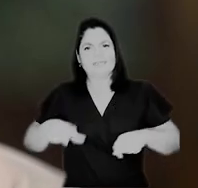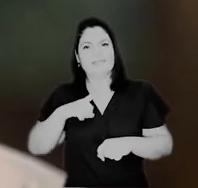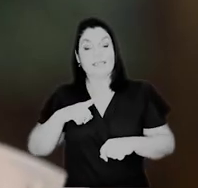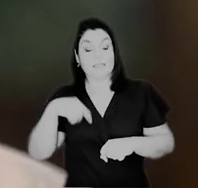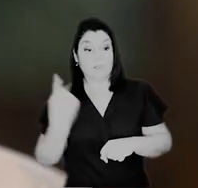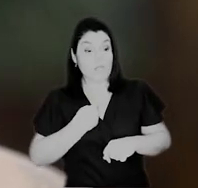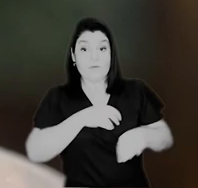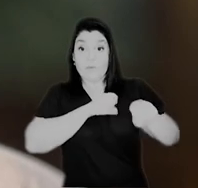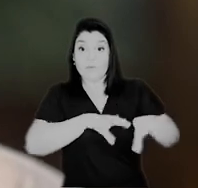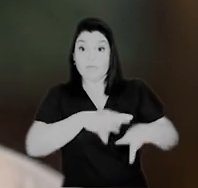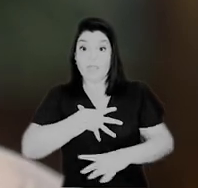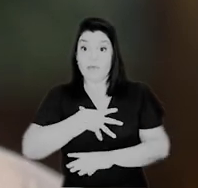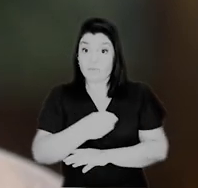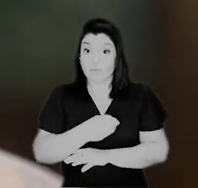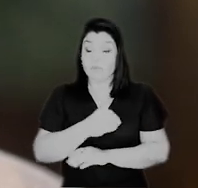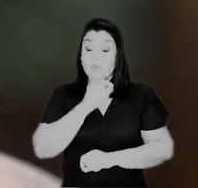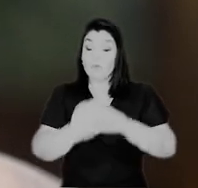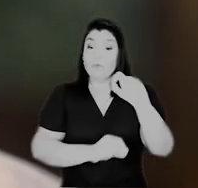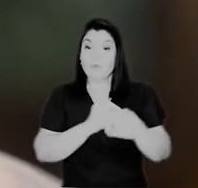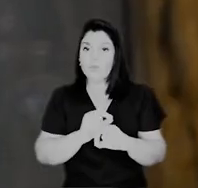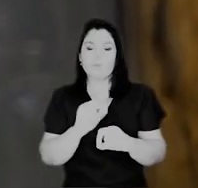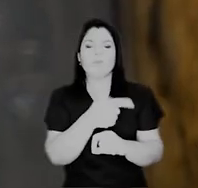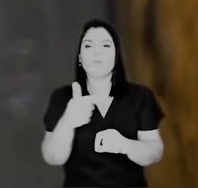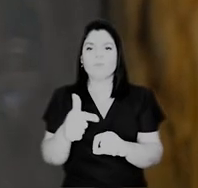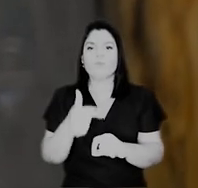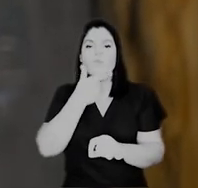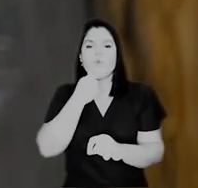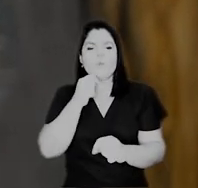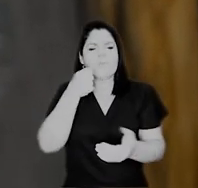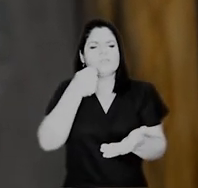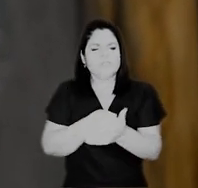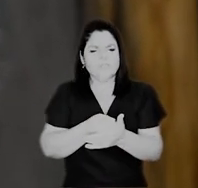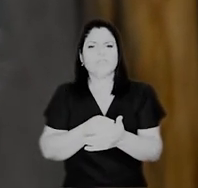Vamos educar os nossos filhos para a gente não criar agressores, não criar